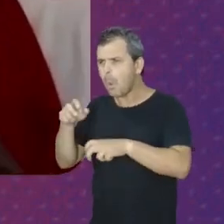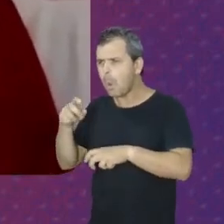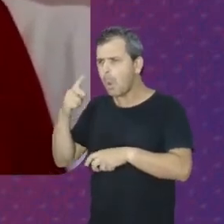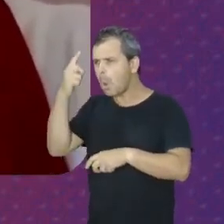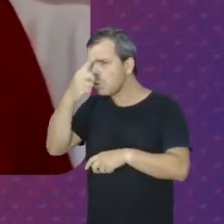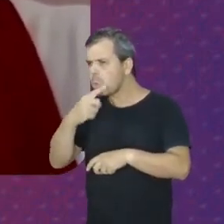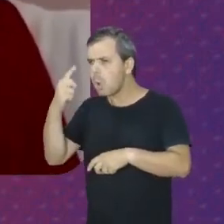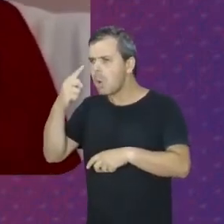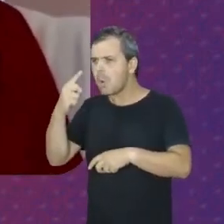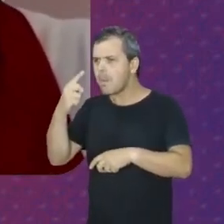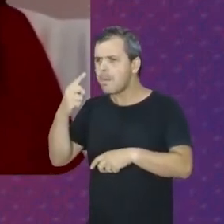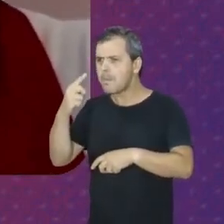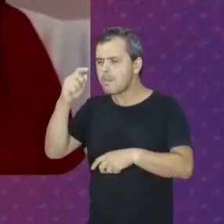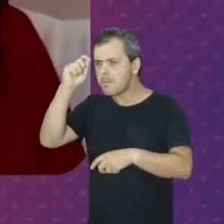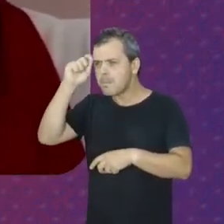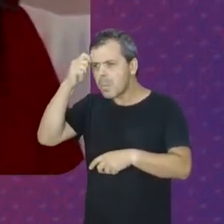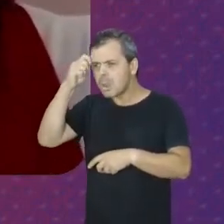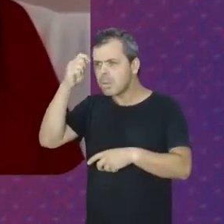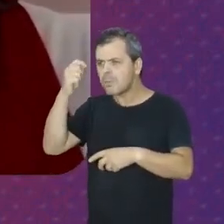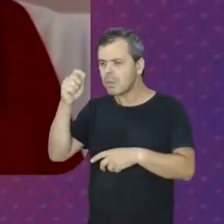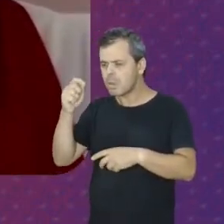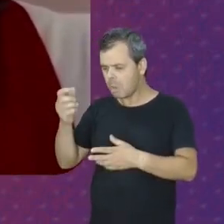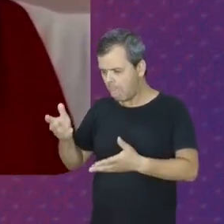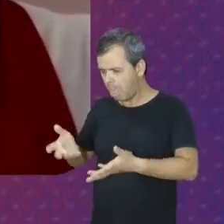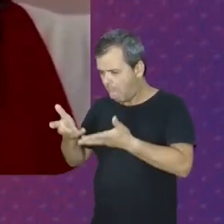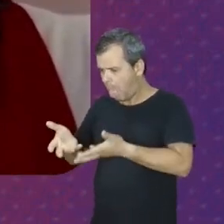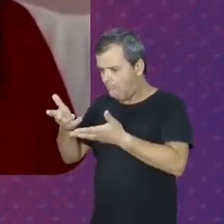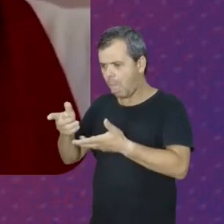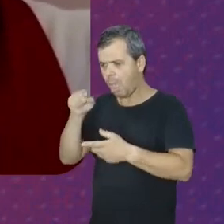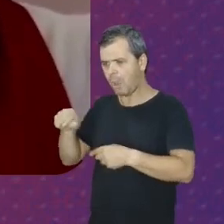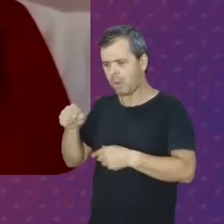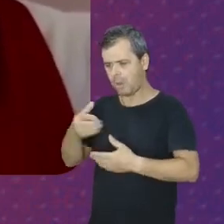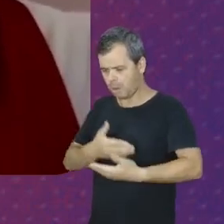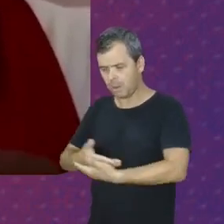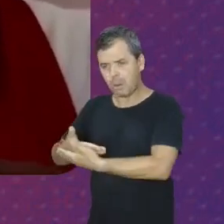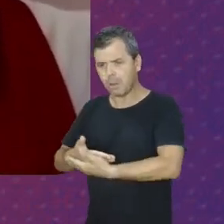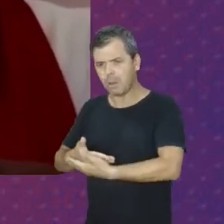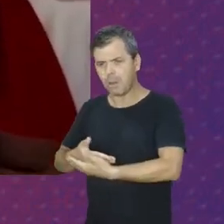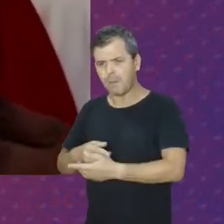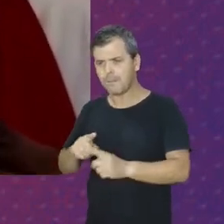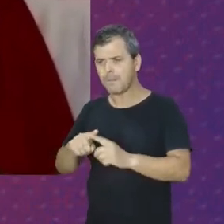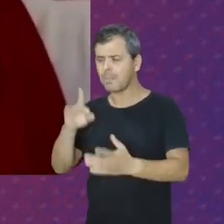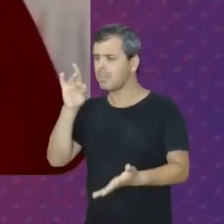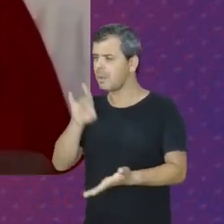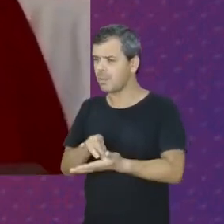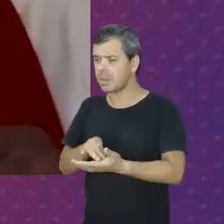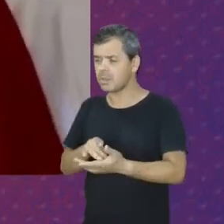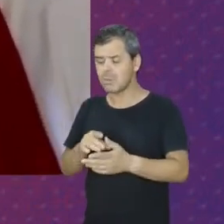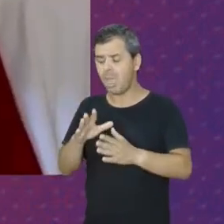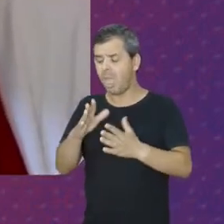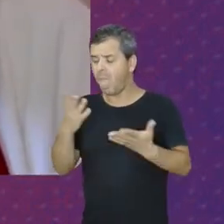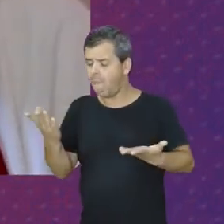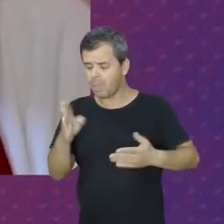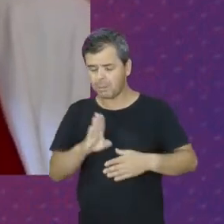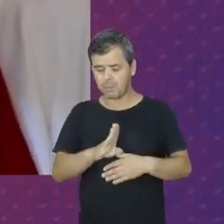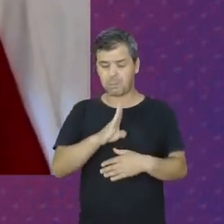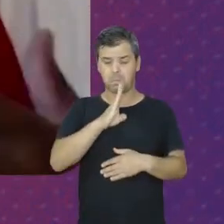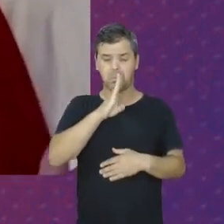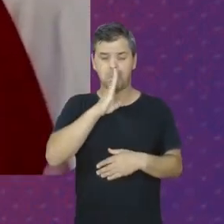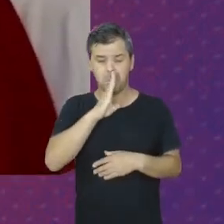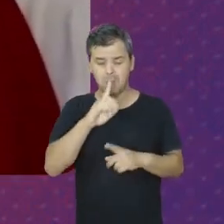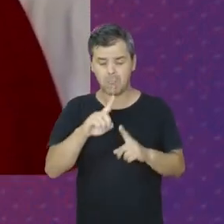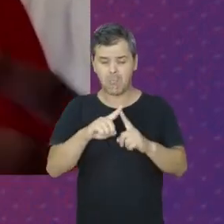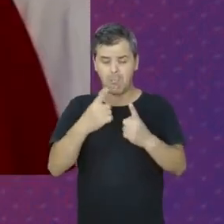vai assustar aquela criança. Não é verdade. Mas isso é a forma mais silenciosa